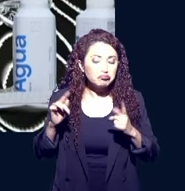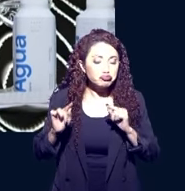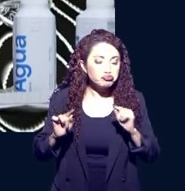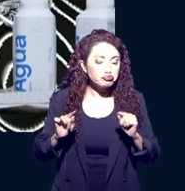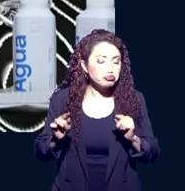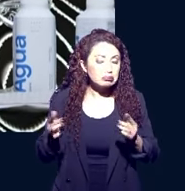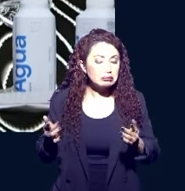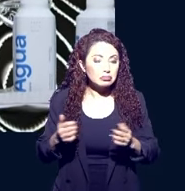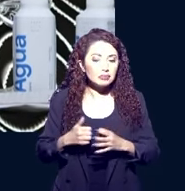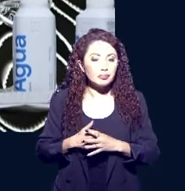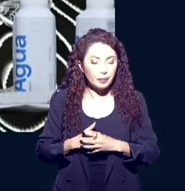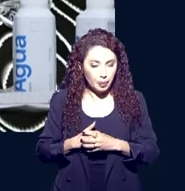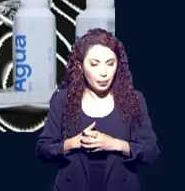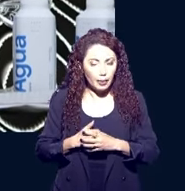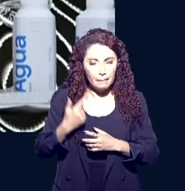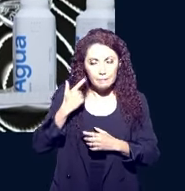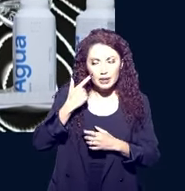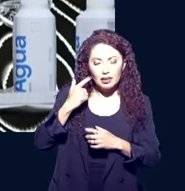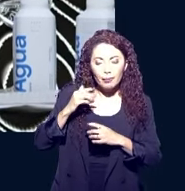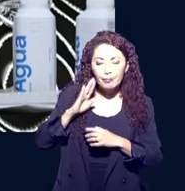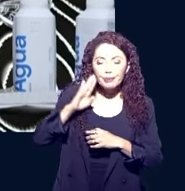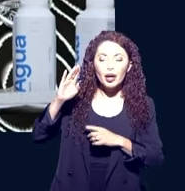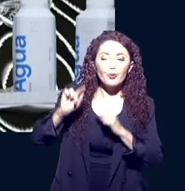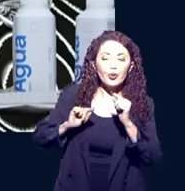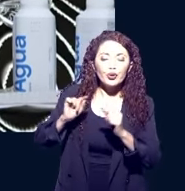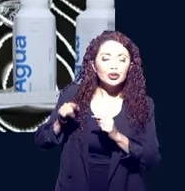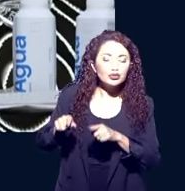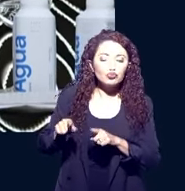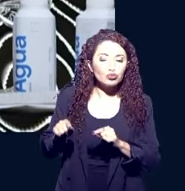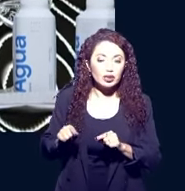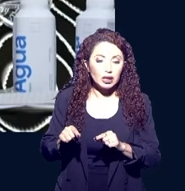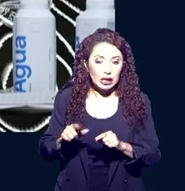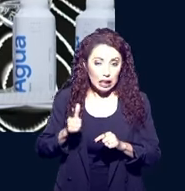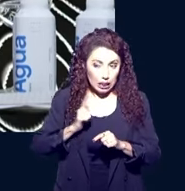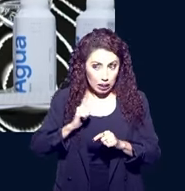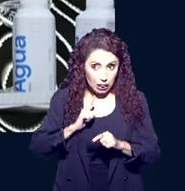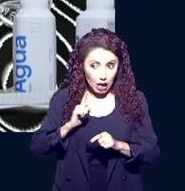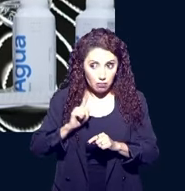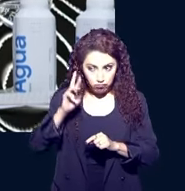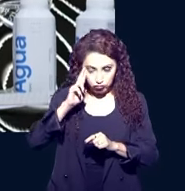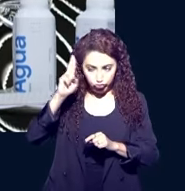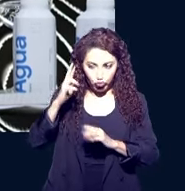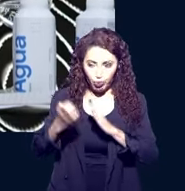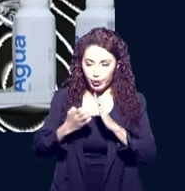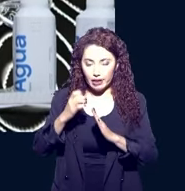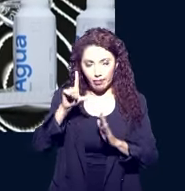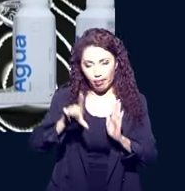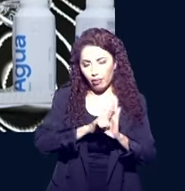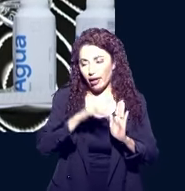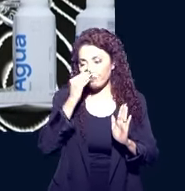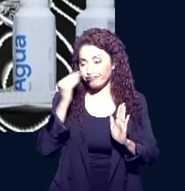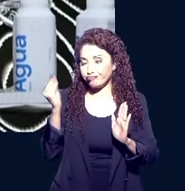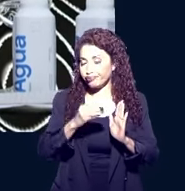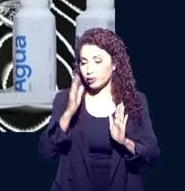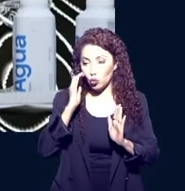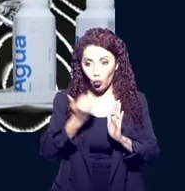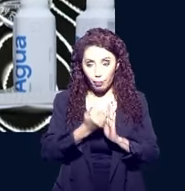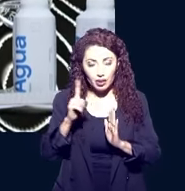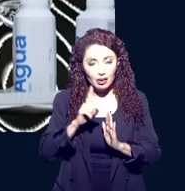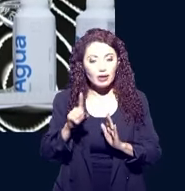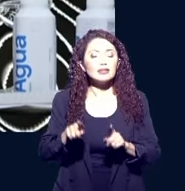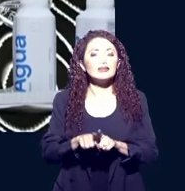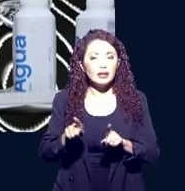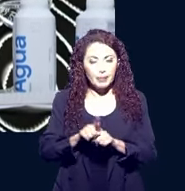distância as principais causas São um tem muito empresário que não cumpre a legislação dois tem uma indústria de